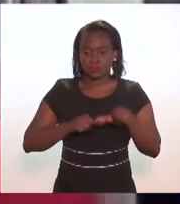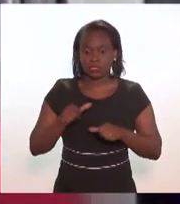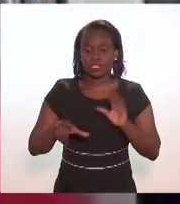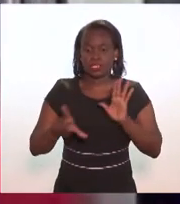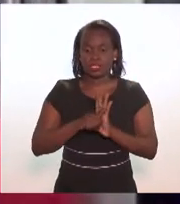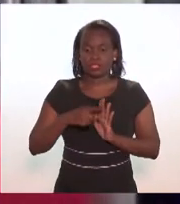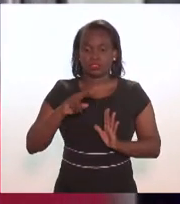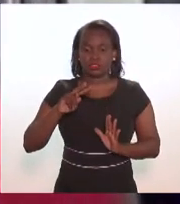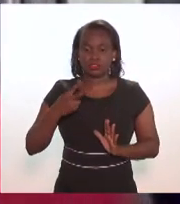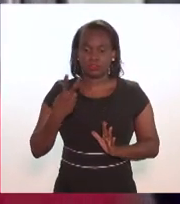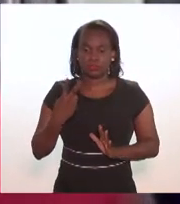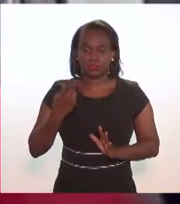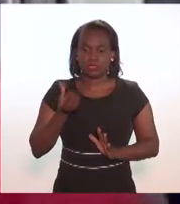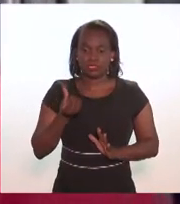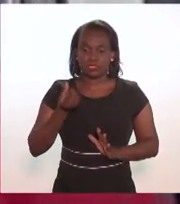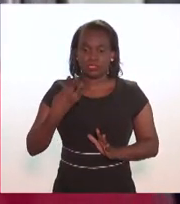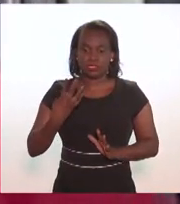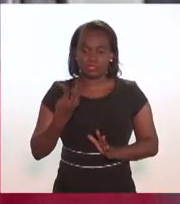Lei